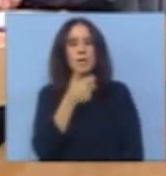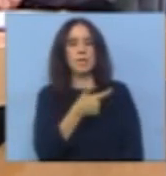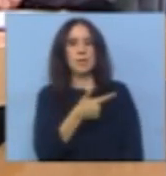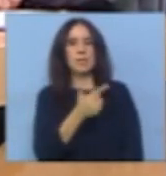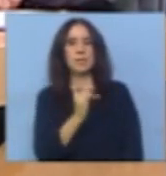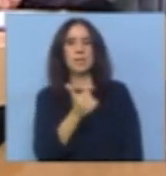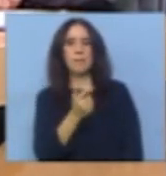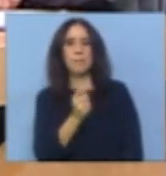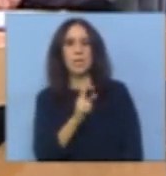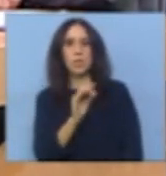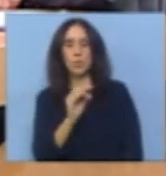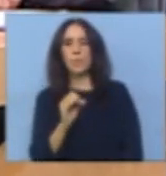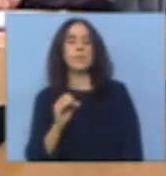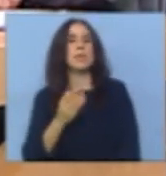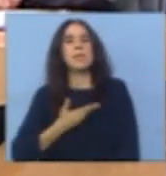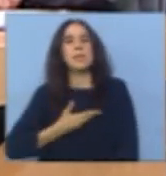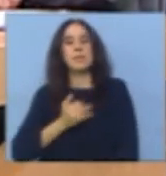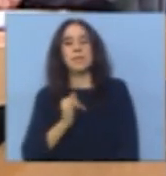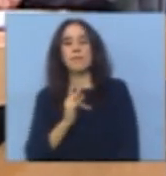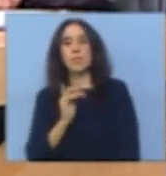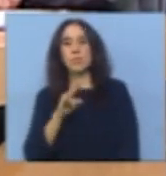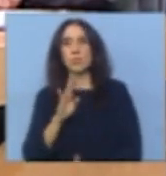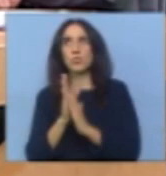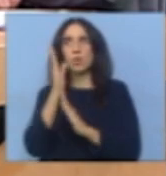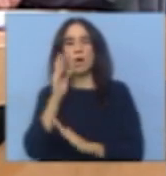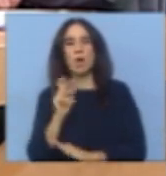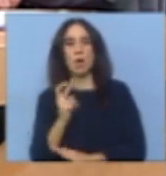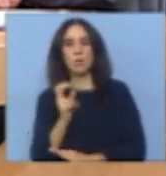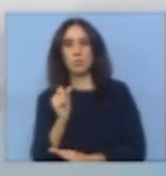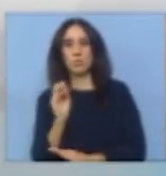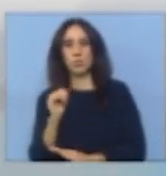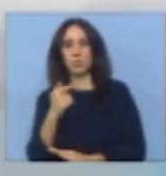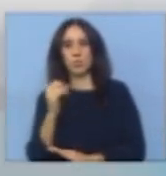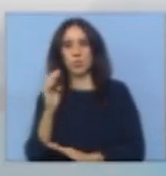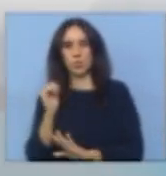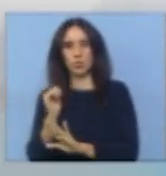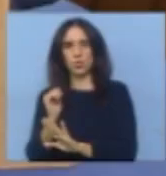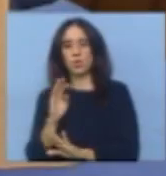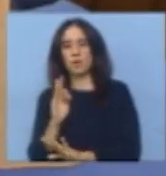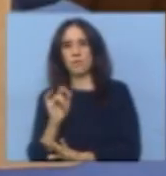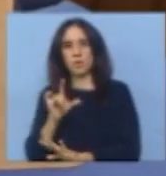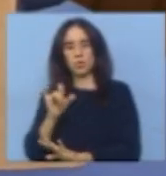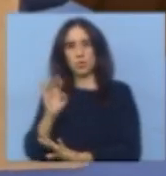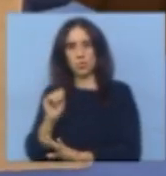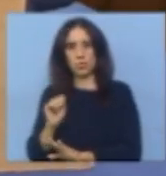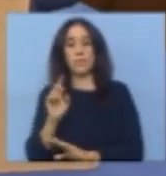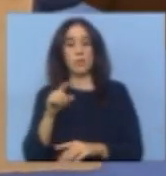Augusto, divinos filhos augustos. E, portanto, ao mesmo tempo remete